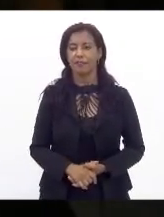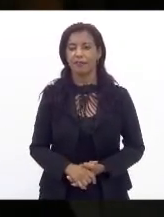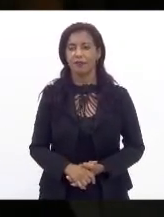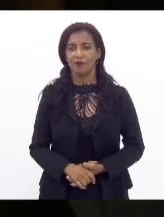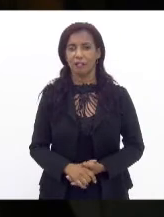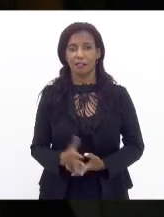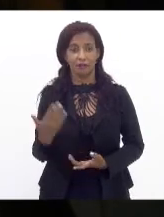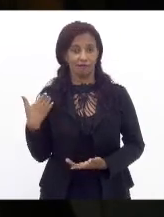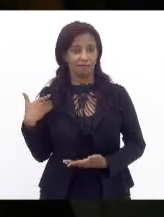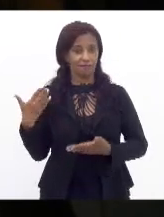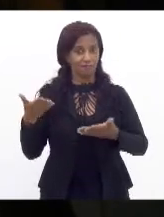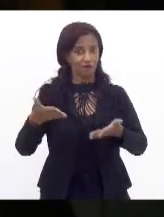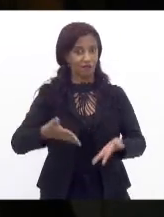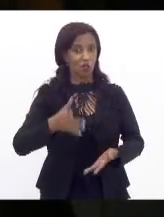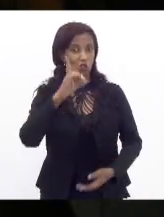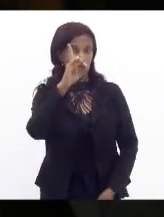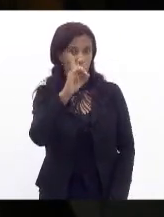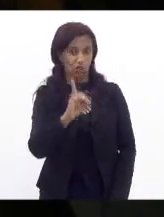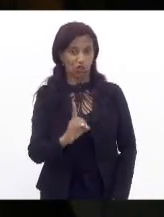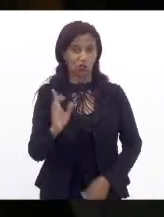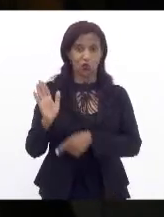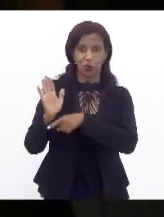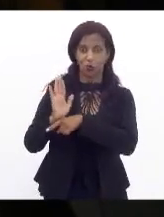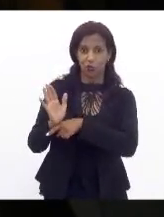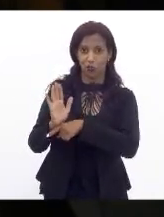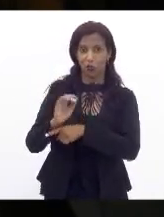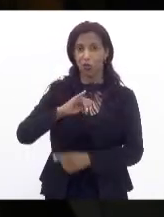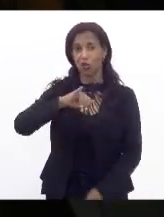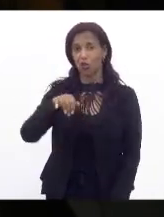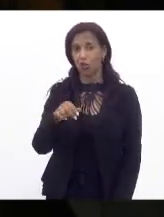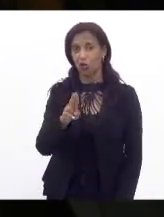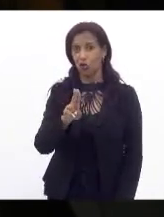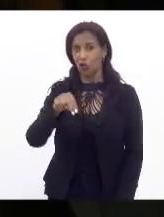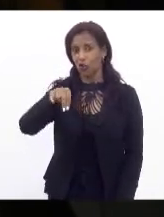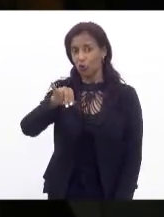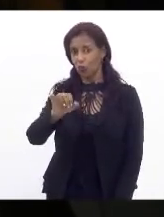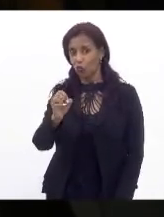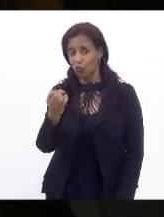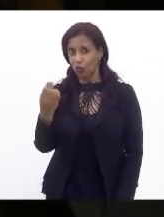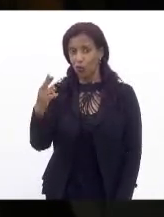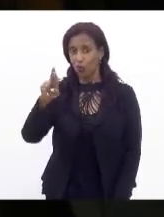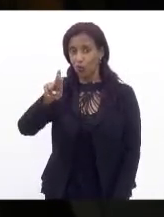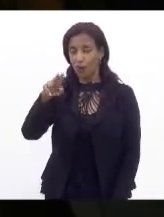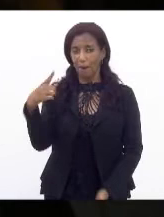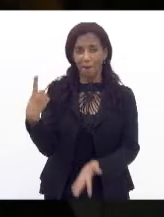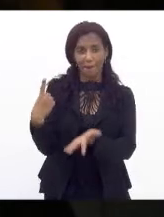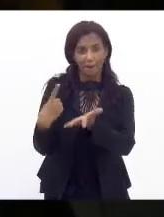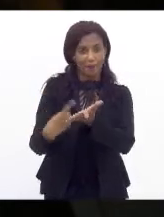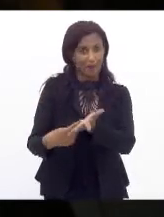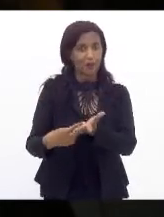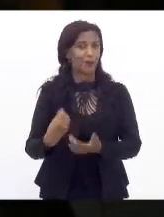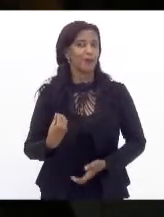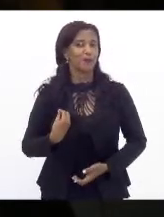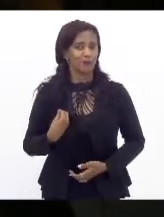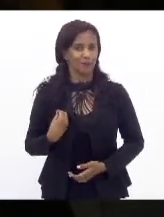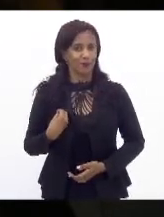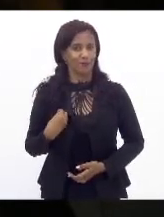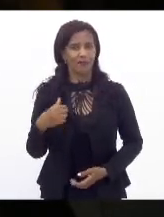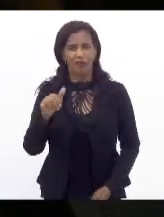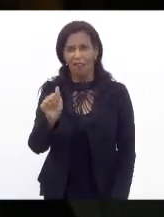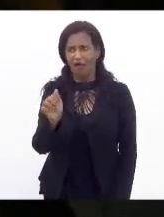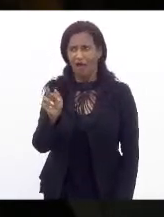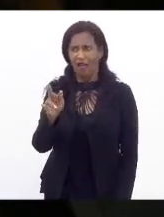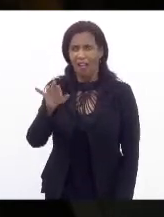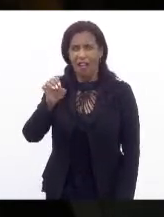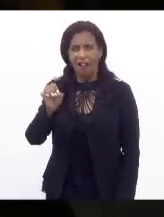esteve aqui o diretor do filme, o Júnior, que marcou presença no Afro-Reg,